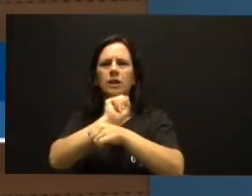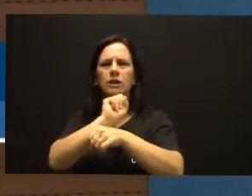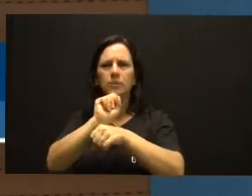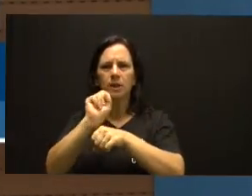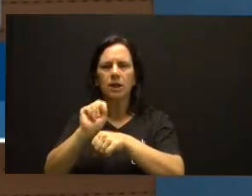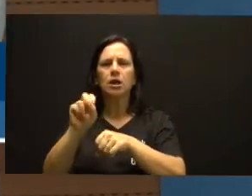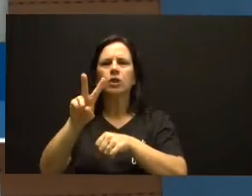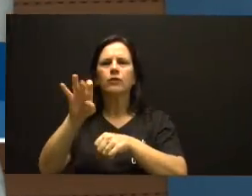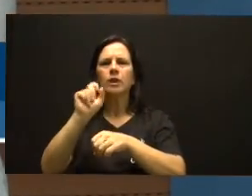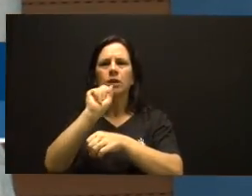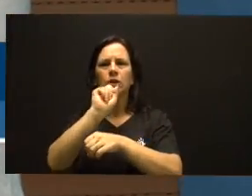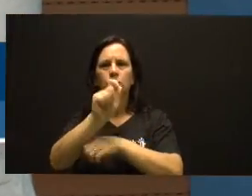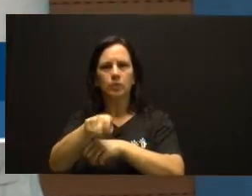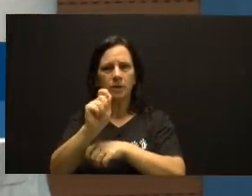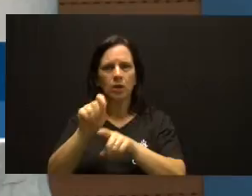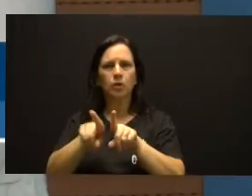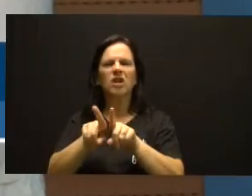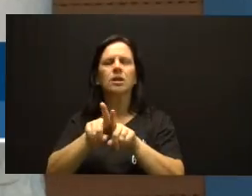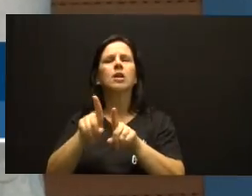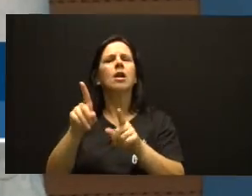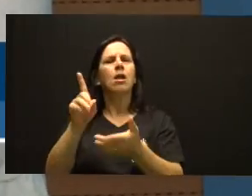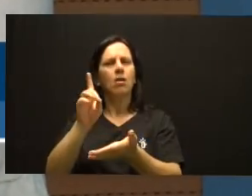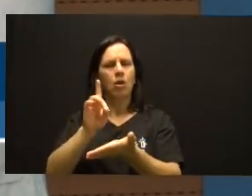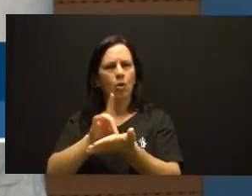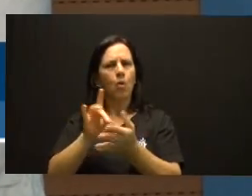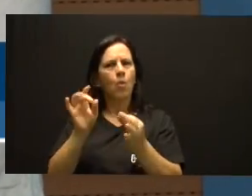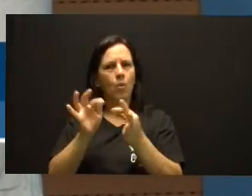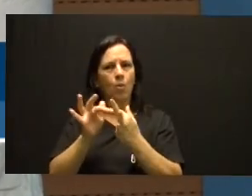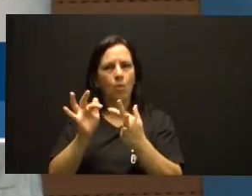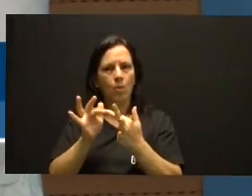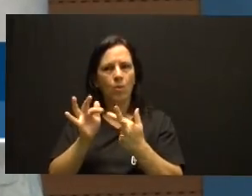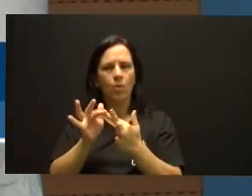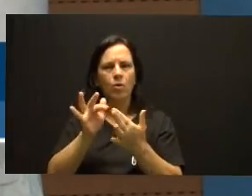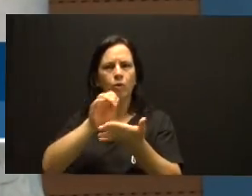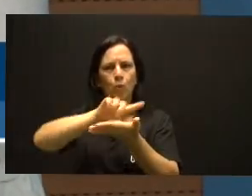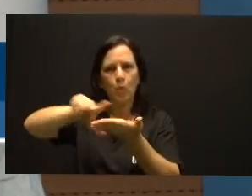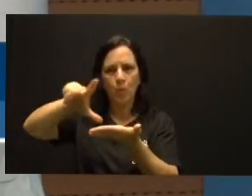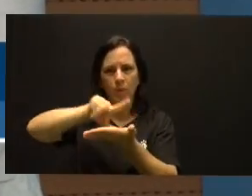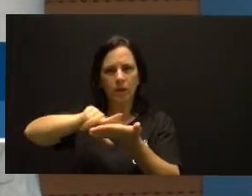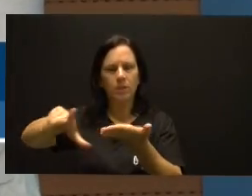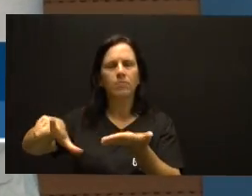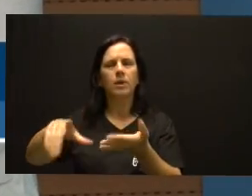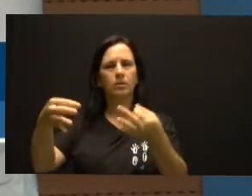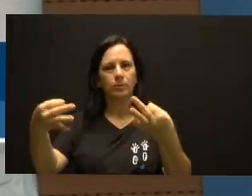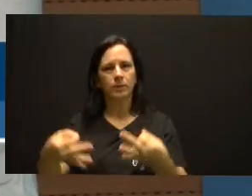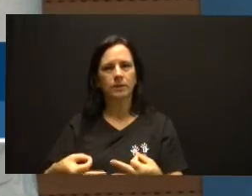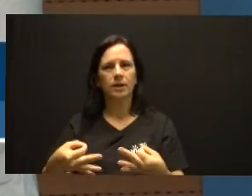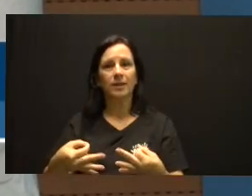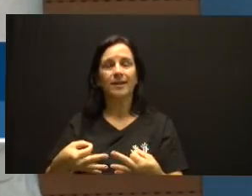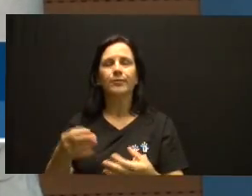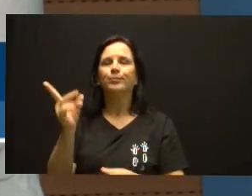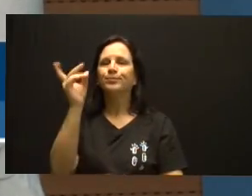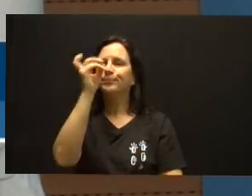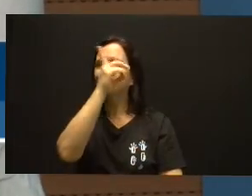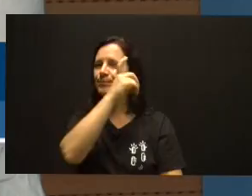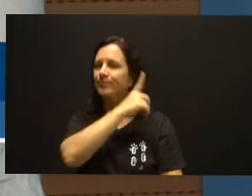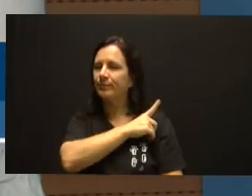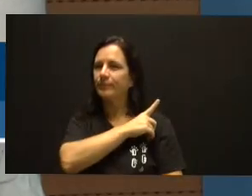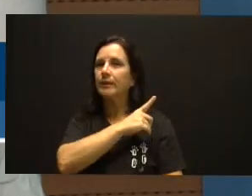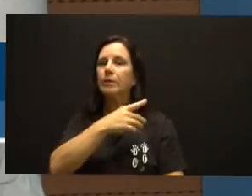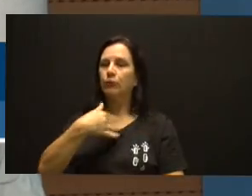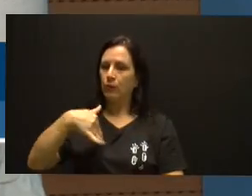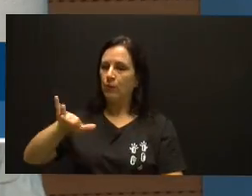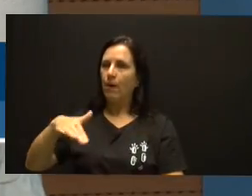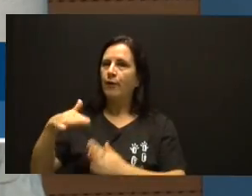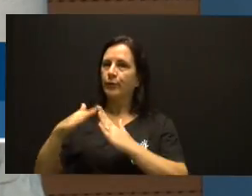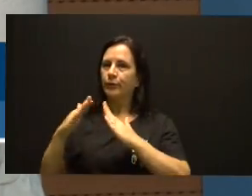até referente à limpeza também, que eu concordo plenamente, não tiro a razão do munícipe, está certíssimo, porque é ruim e ridículo você sair de